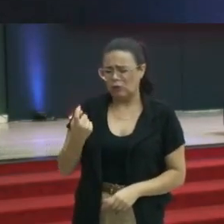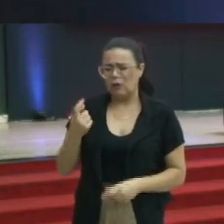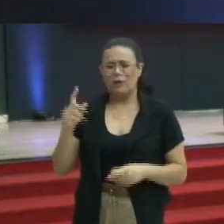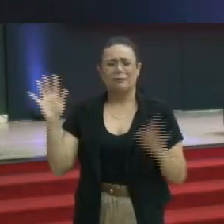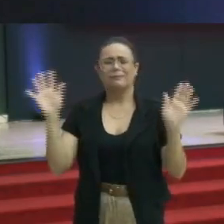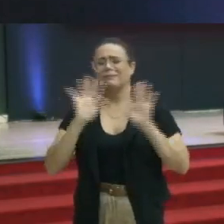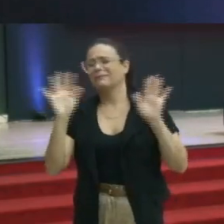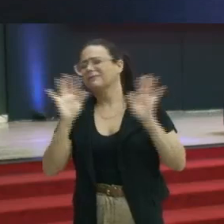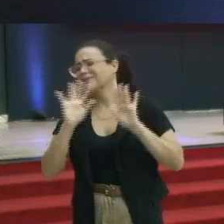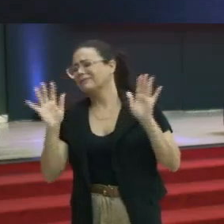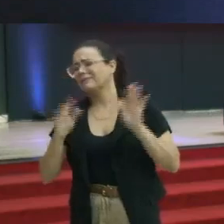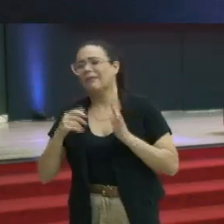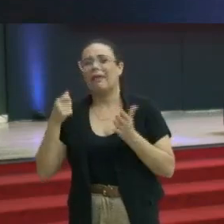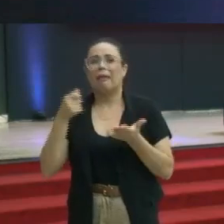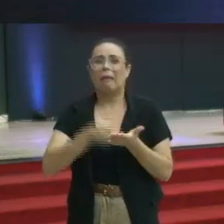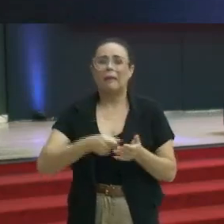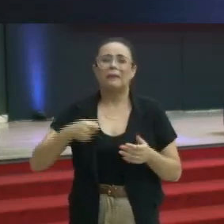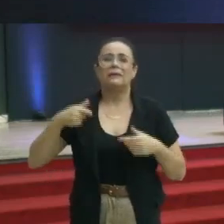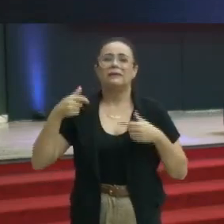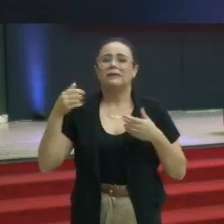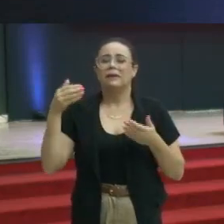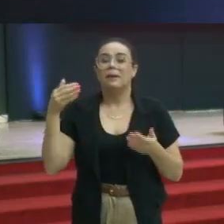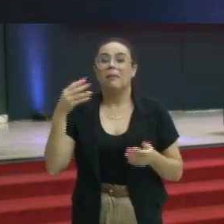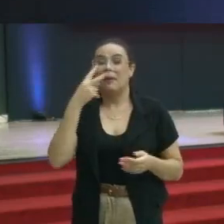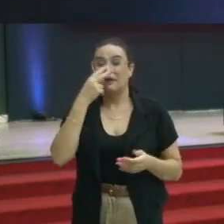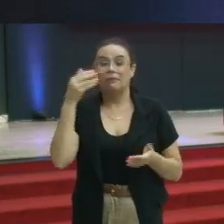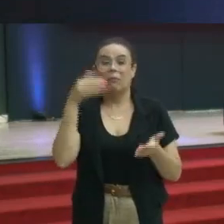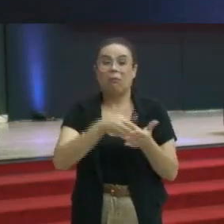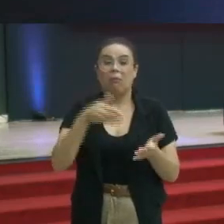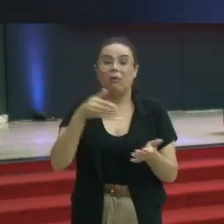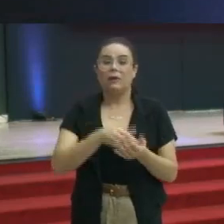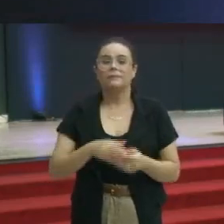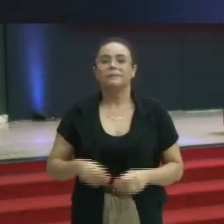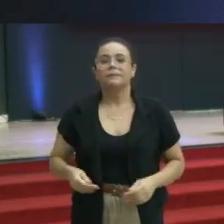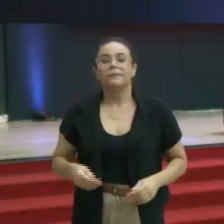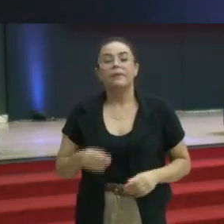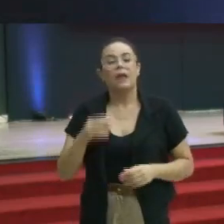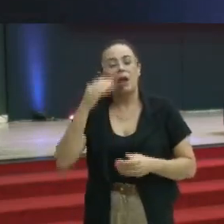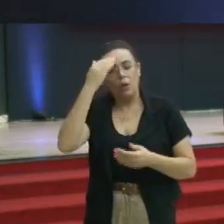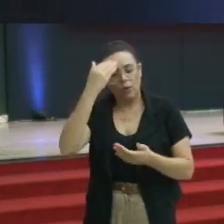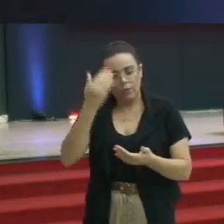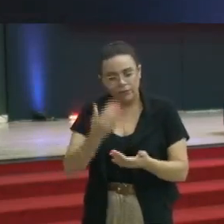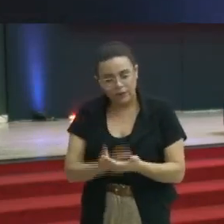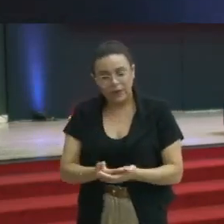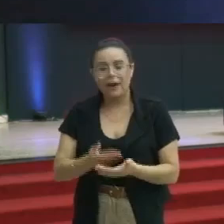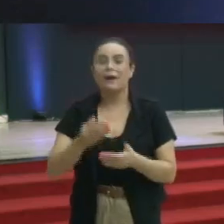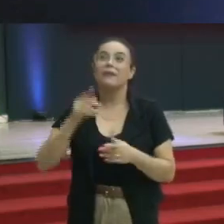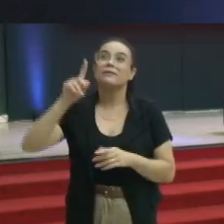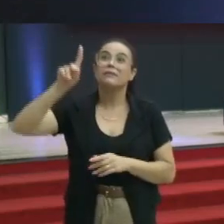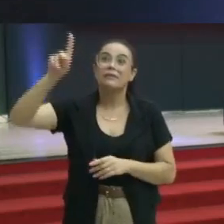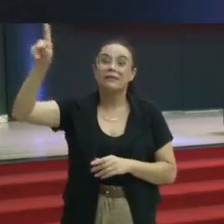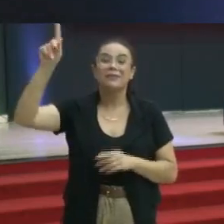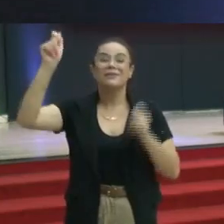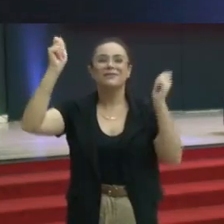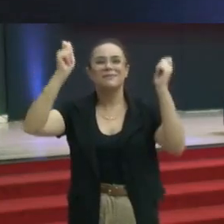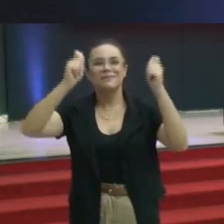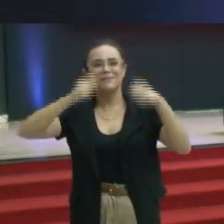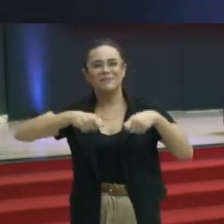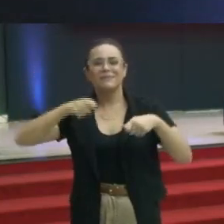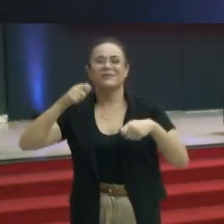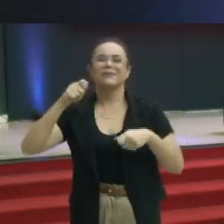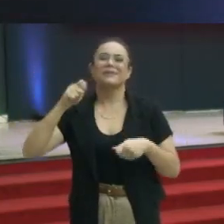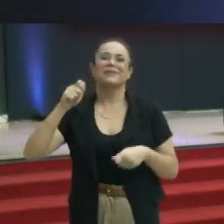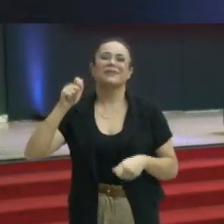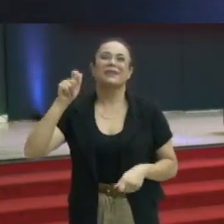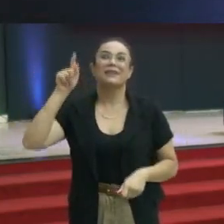tempo, pare de tentar da tua forma e confie no Deus que tudo pode, e